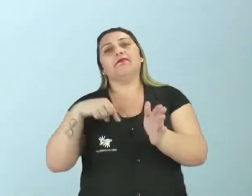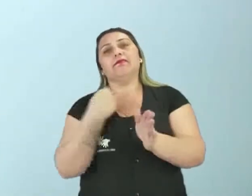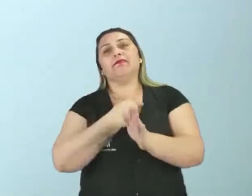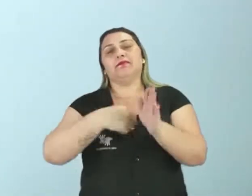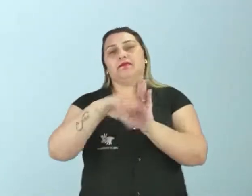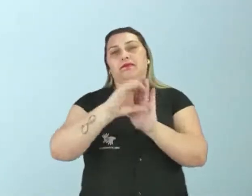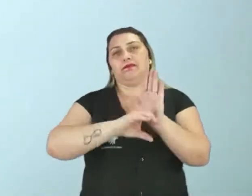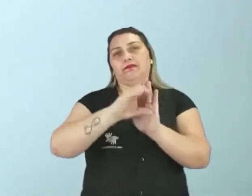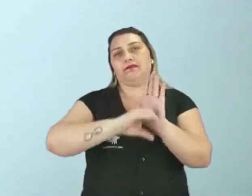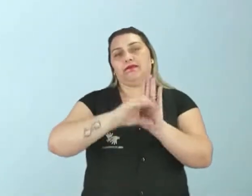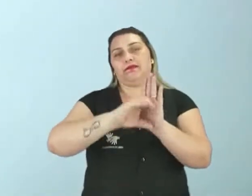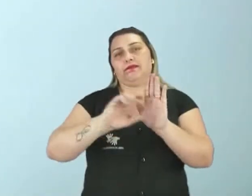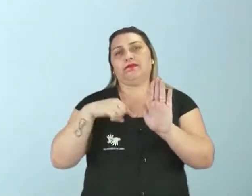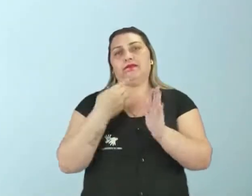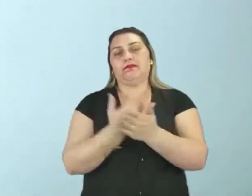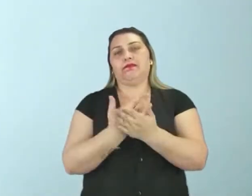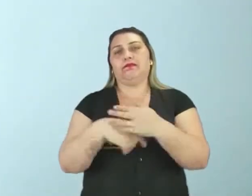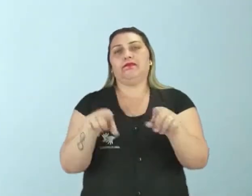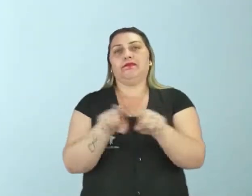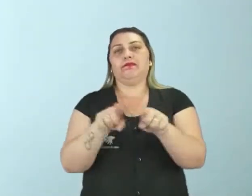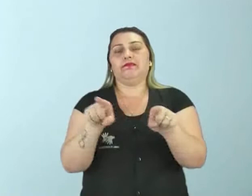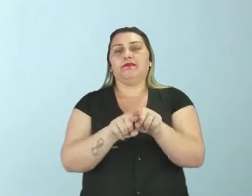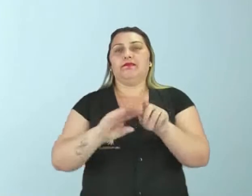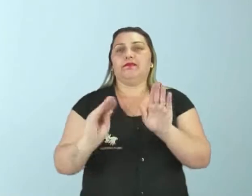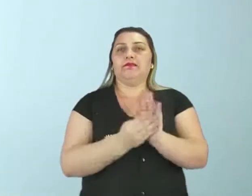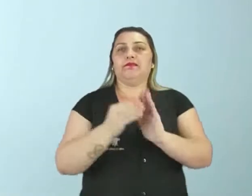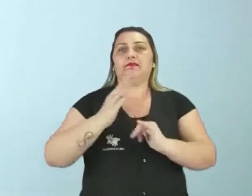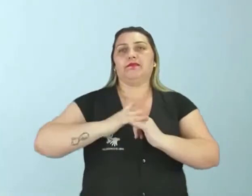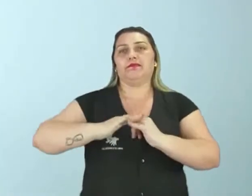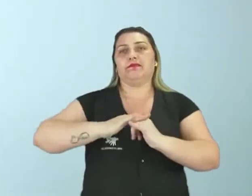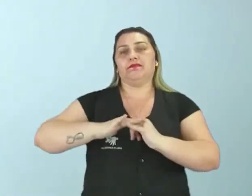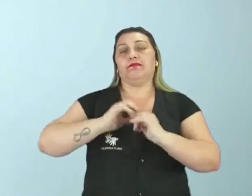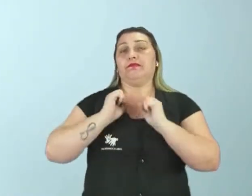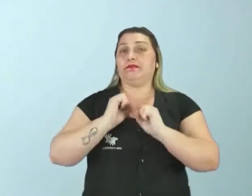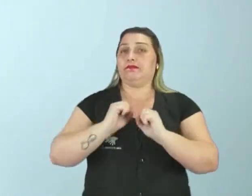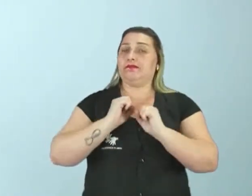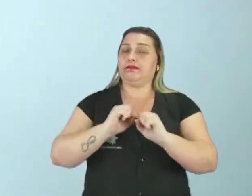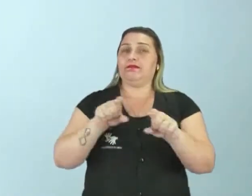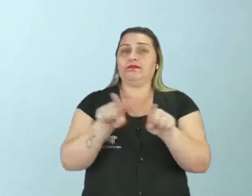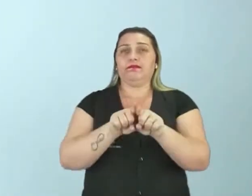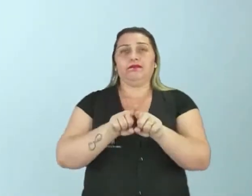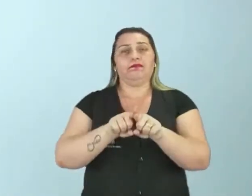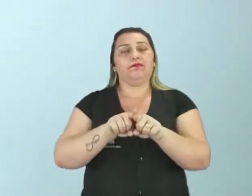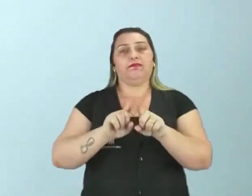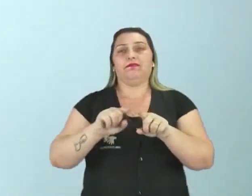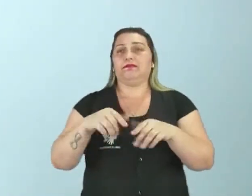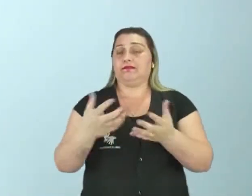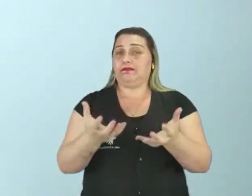conteúdo. A nossa aula também fica disponível no YouTube, então vocês podem acessá-la quantas